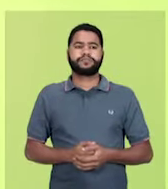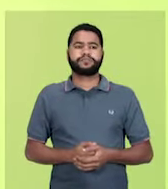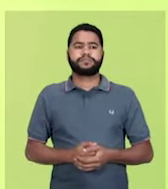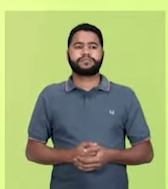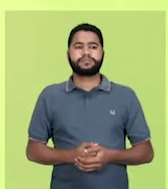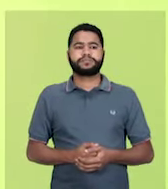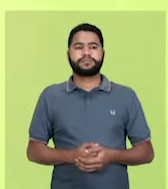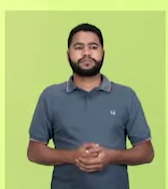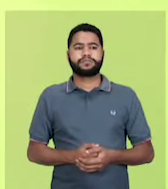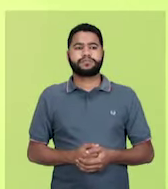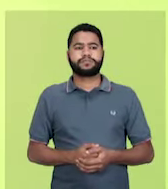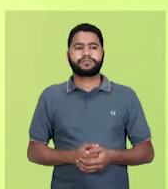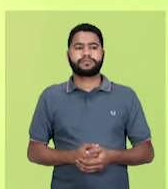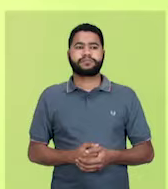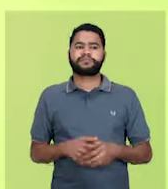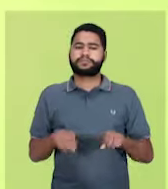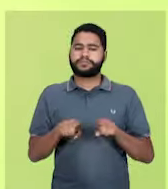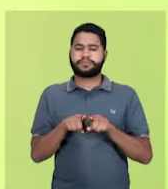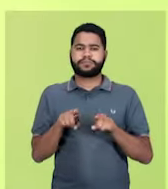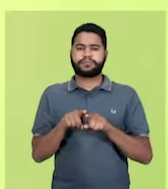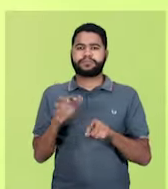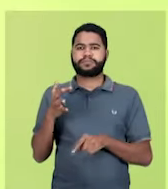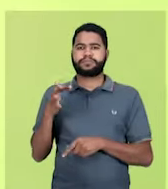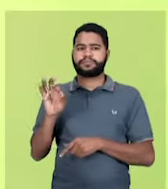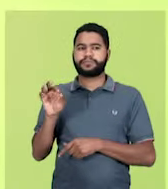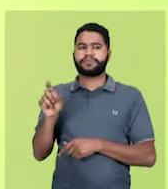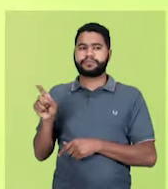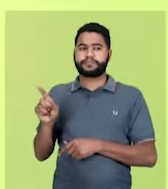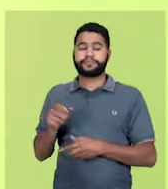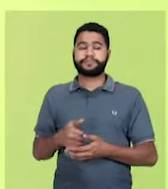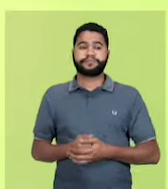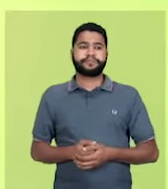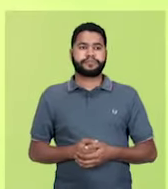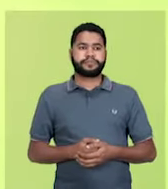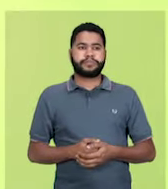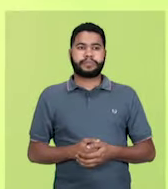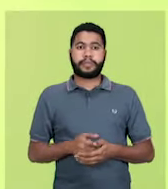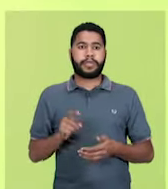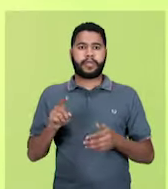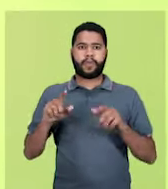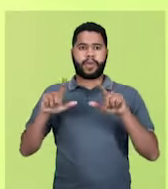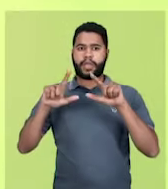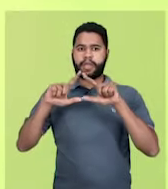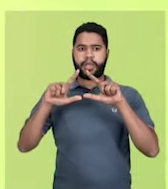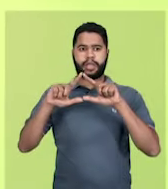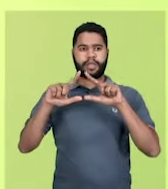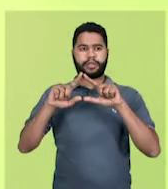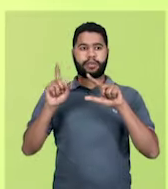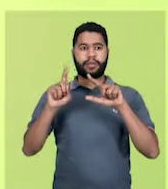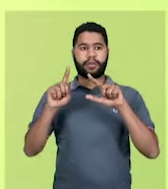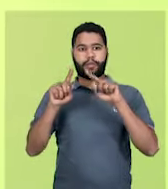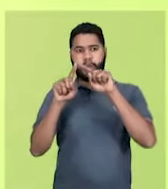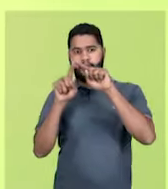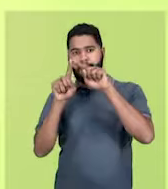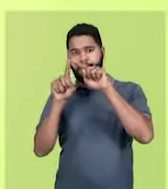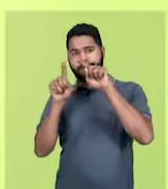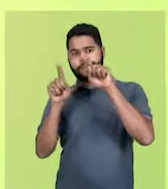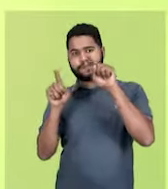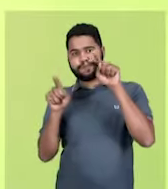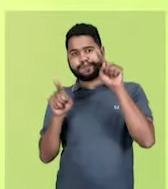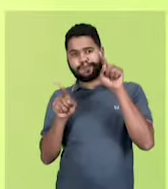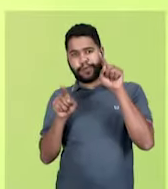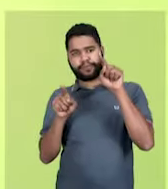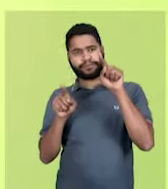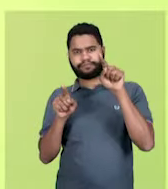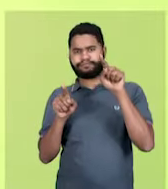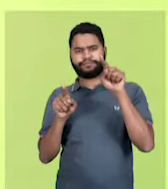e aqui também 10. Não é triângulo porque isso aqui é uma circunferência,